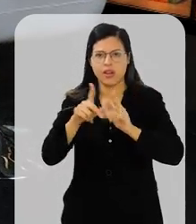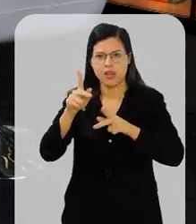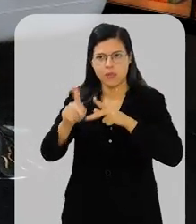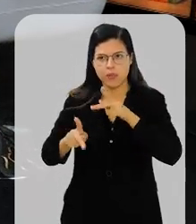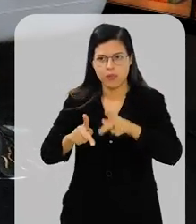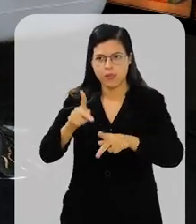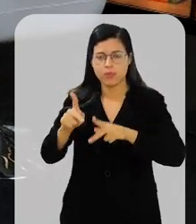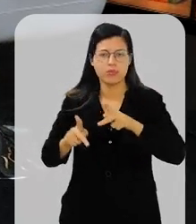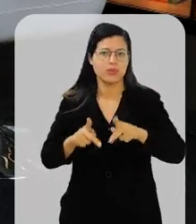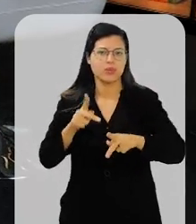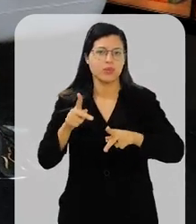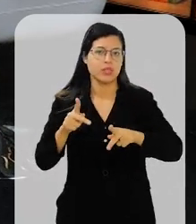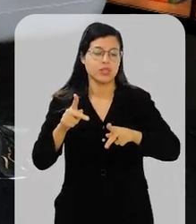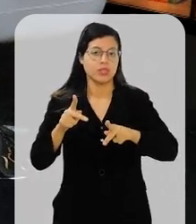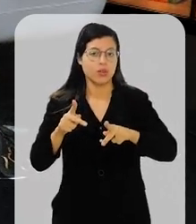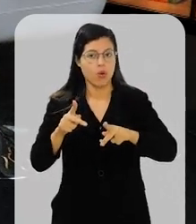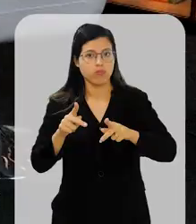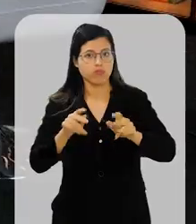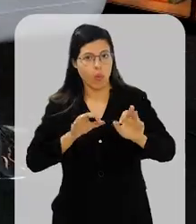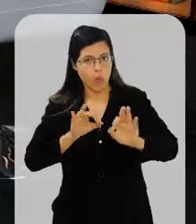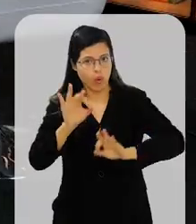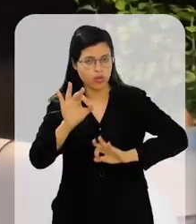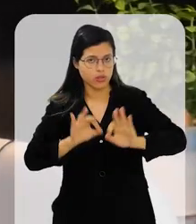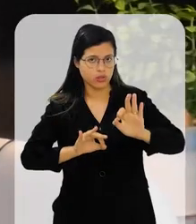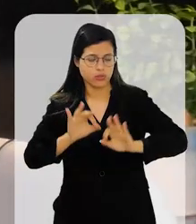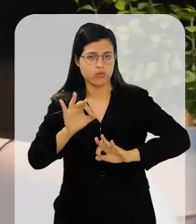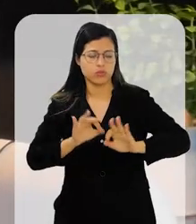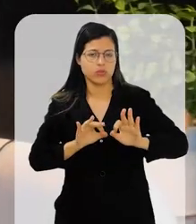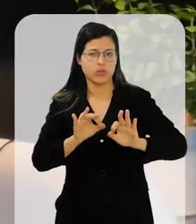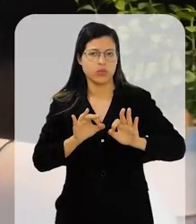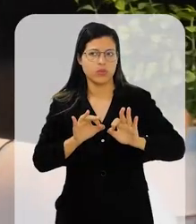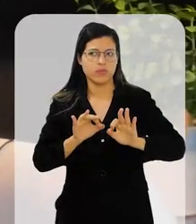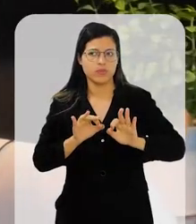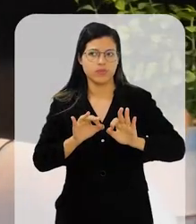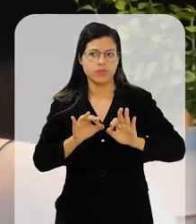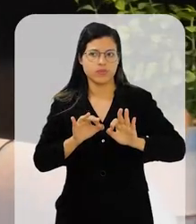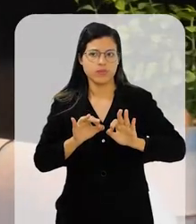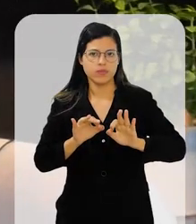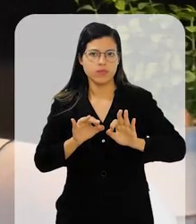a população, atendeu as demandas mais urgentes, formulou e